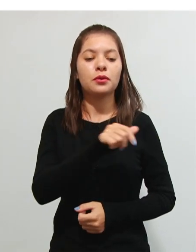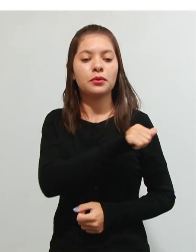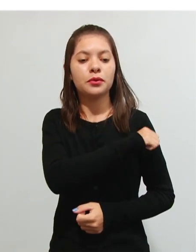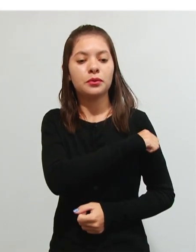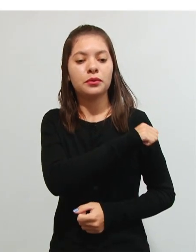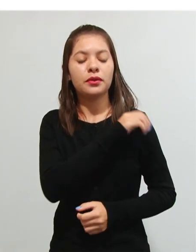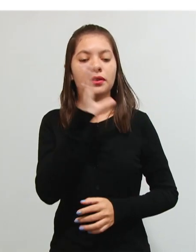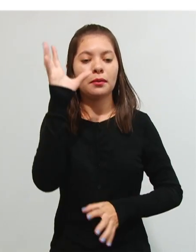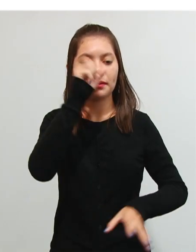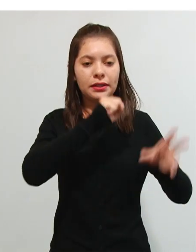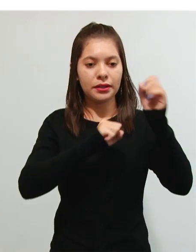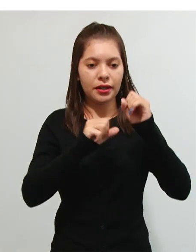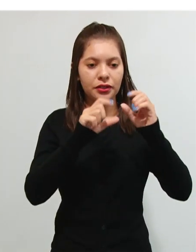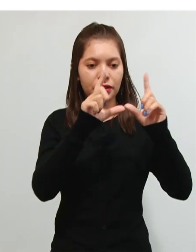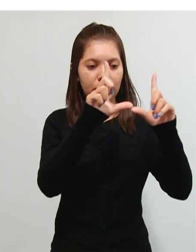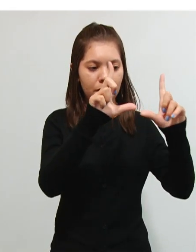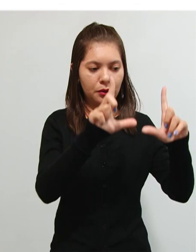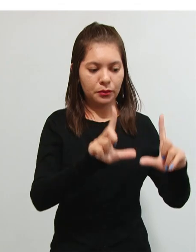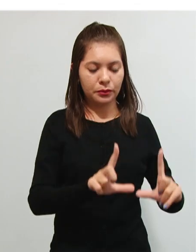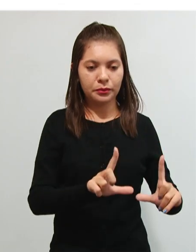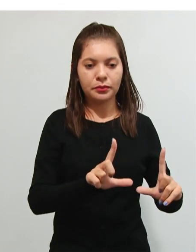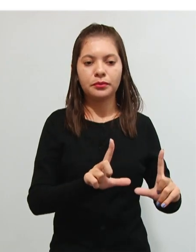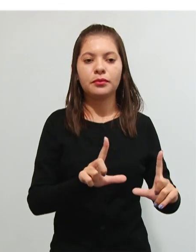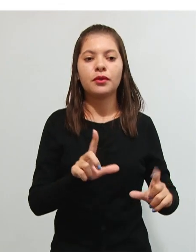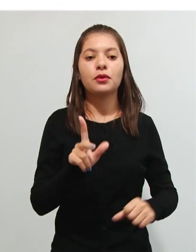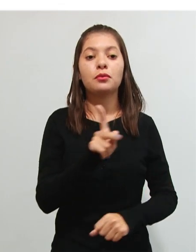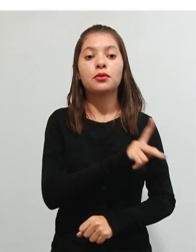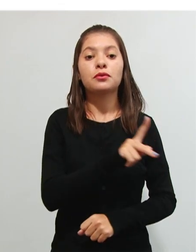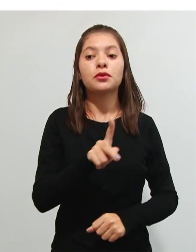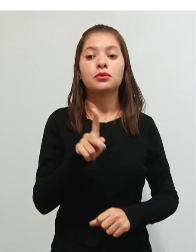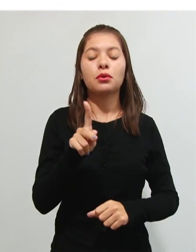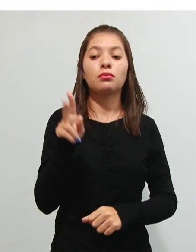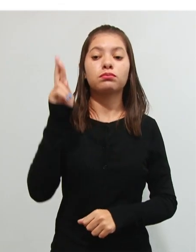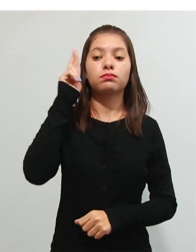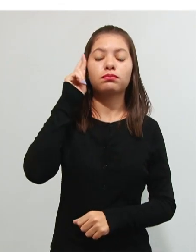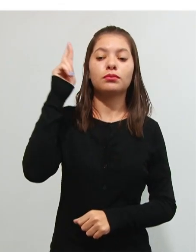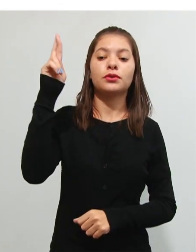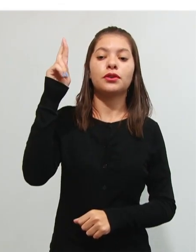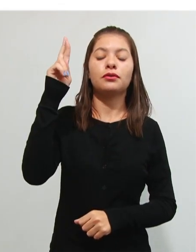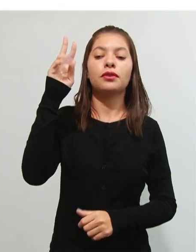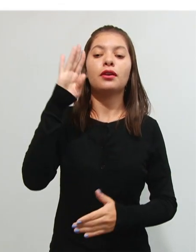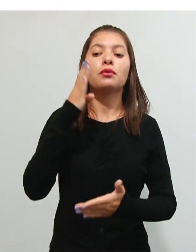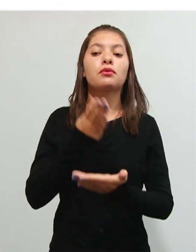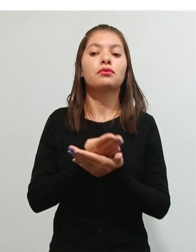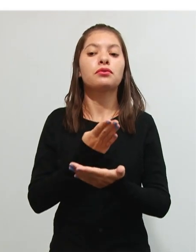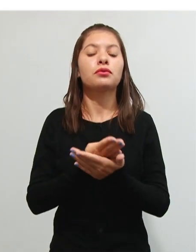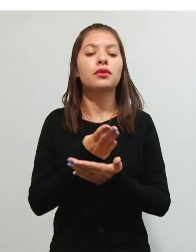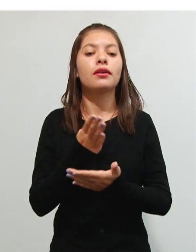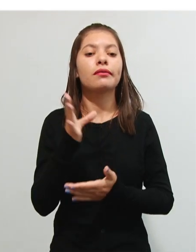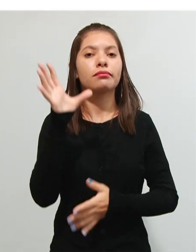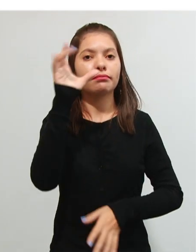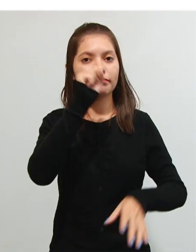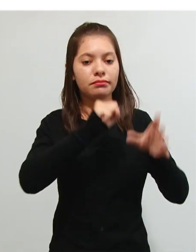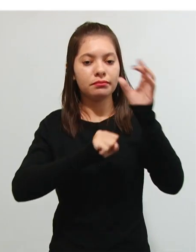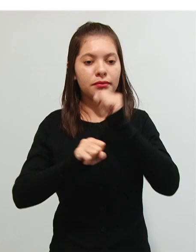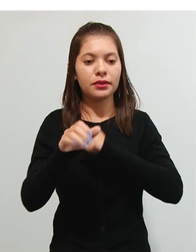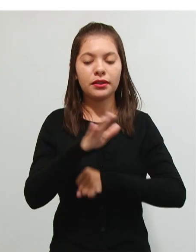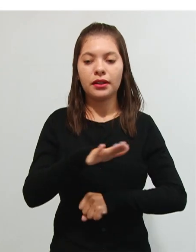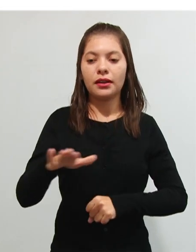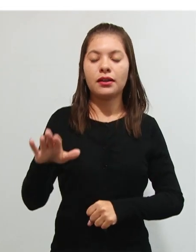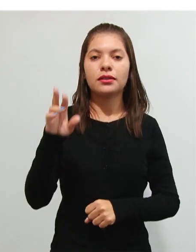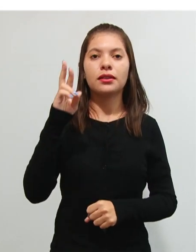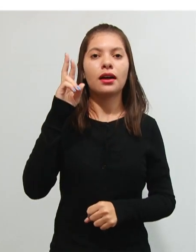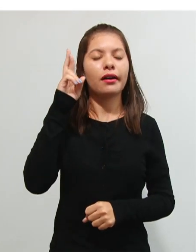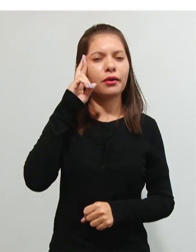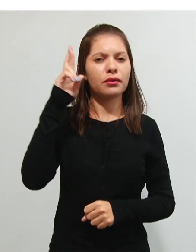a aprendizagem. O professor ele lidera, ele confia na autoaprendizagem da criança. Essa liderança